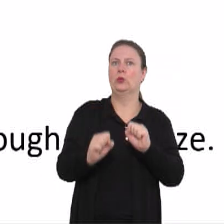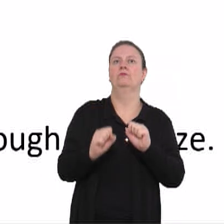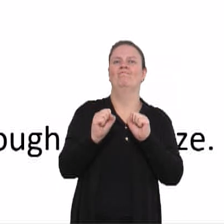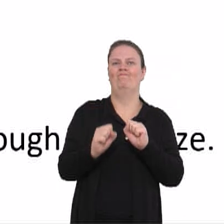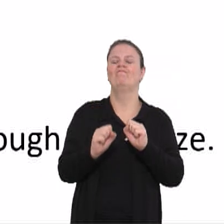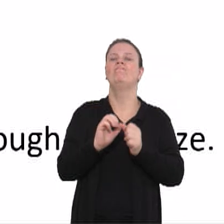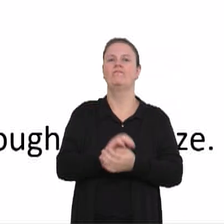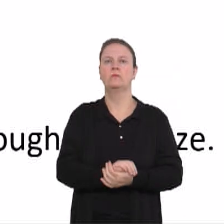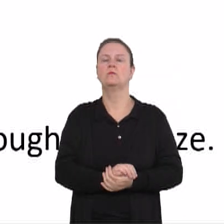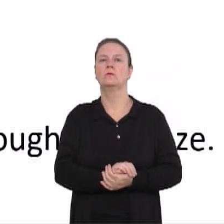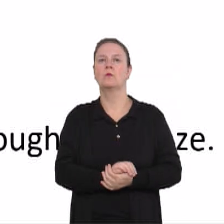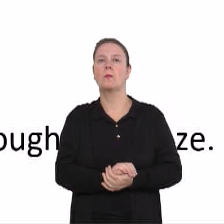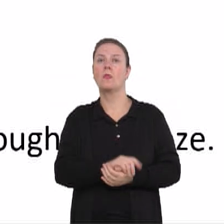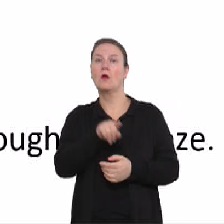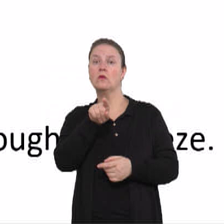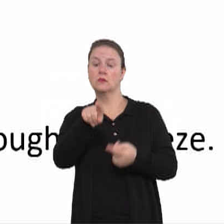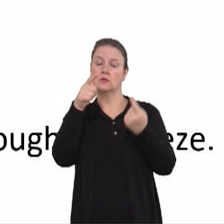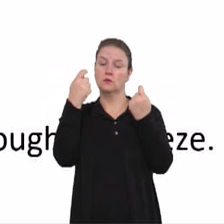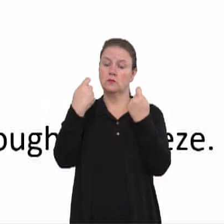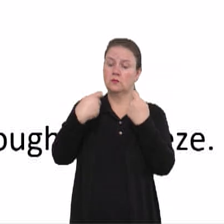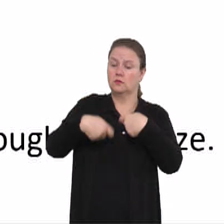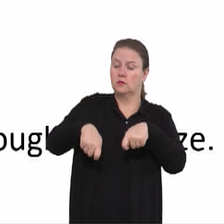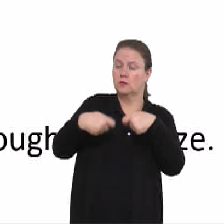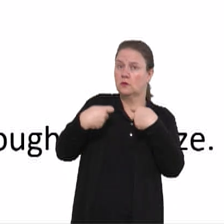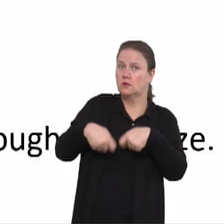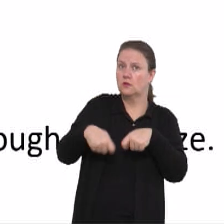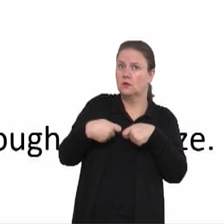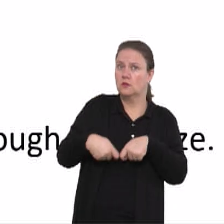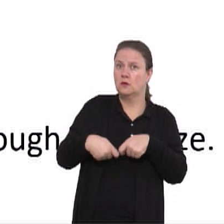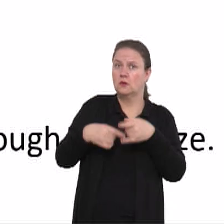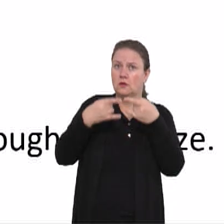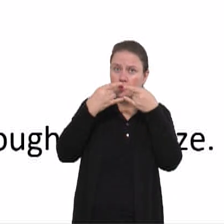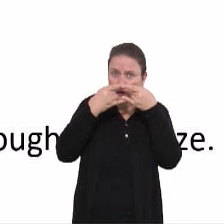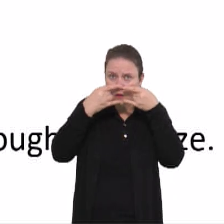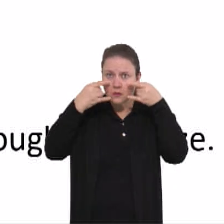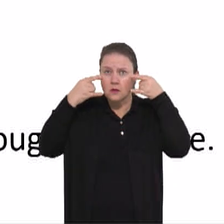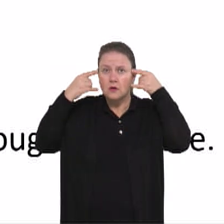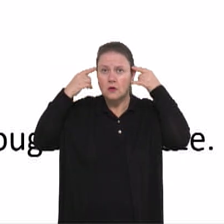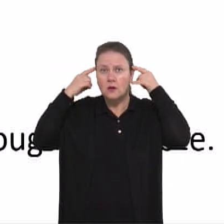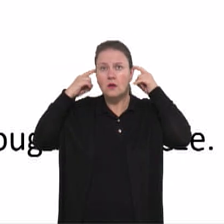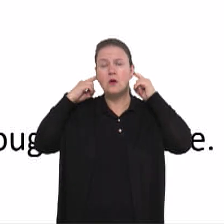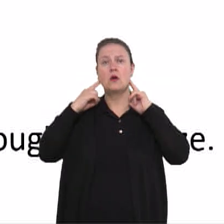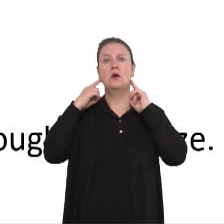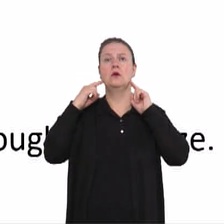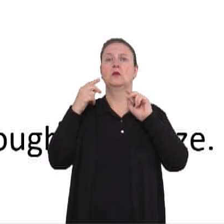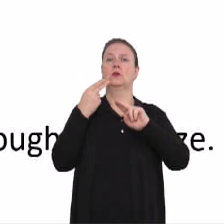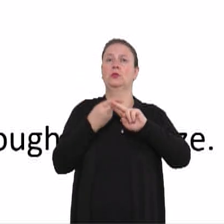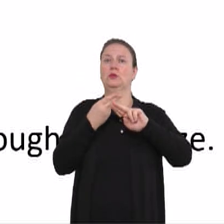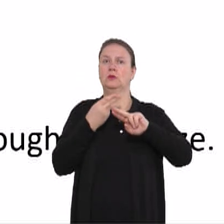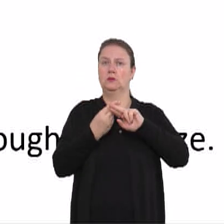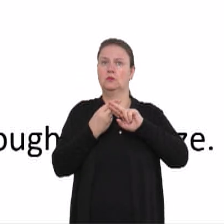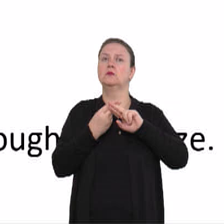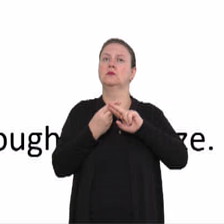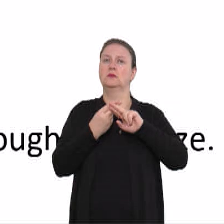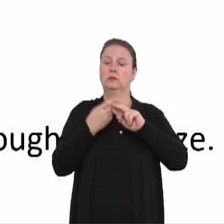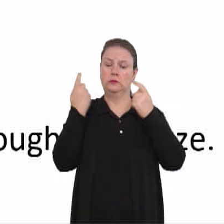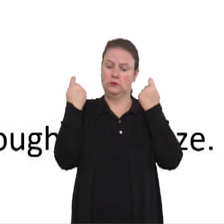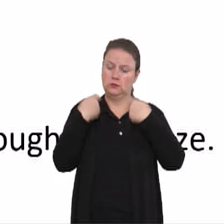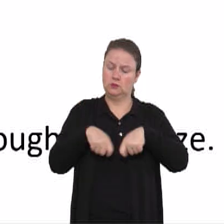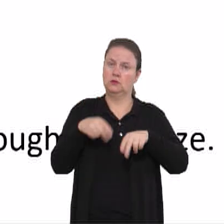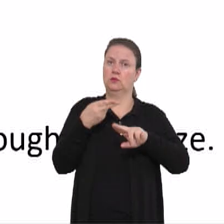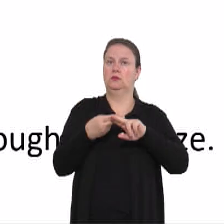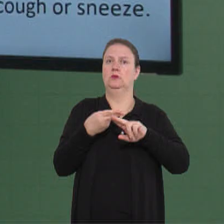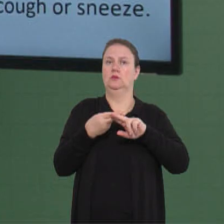a face mask você deve usar é uma máscara no rosto em jiu mais